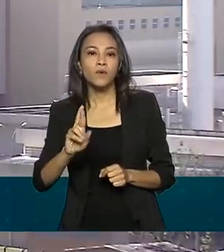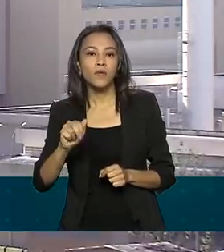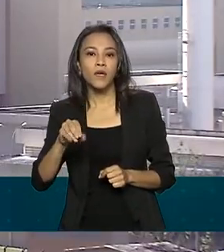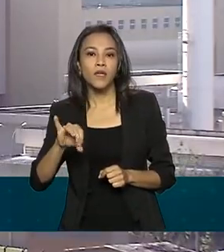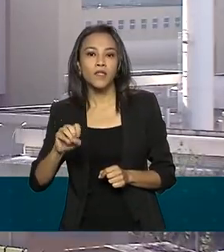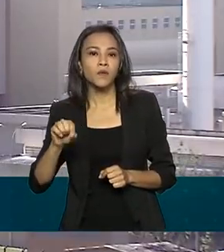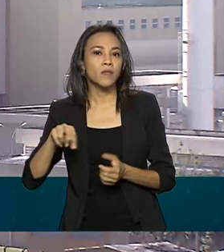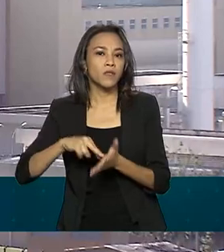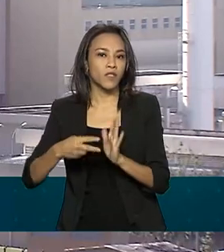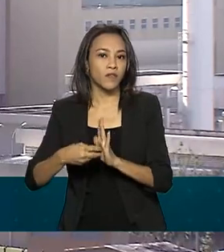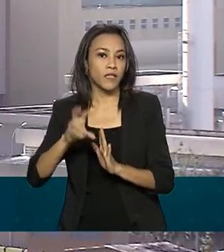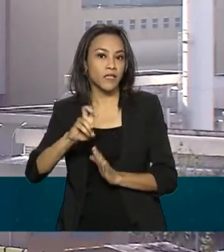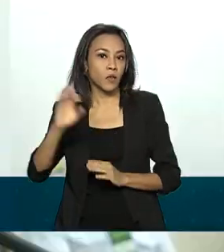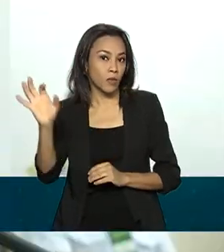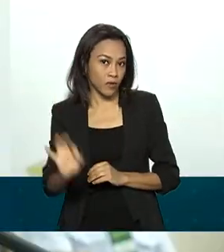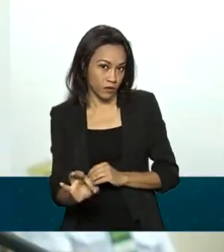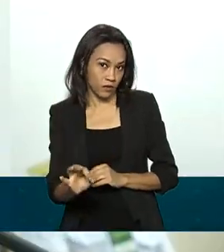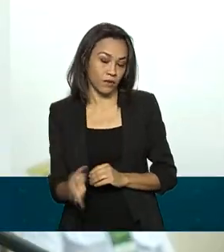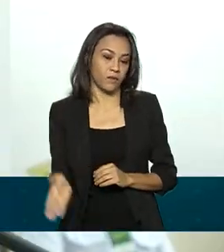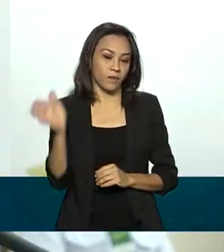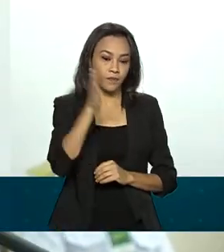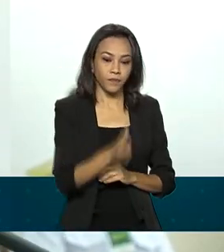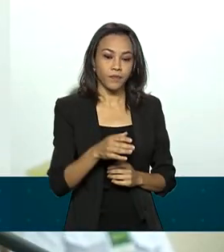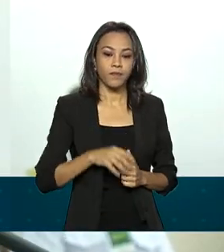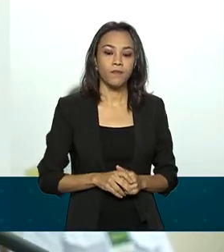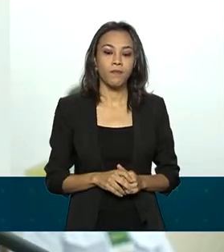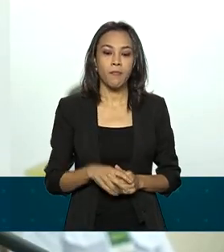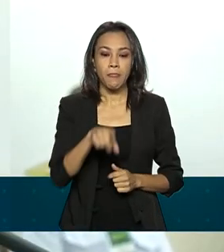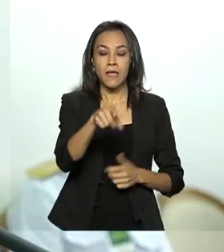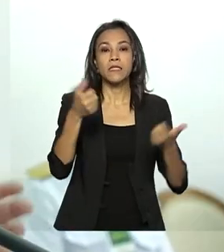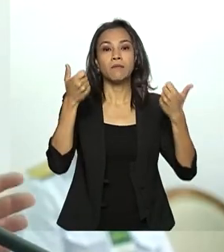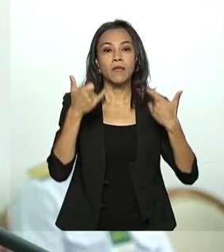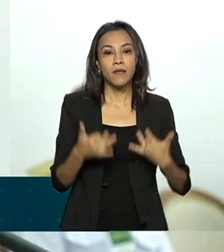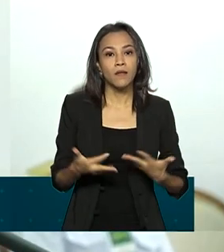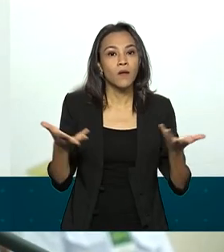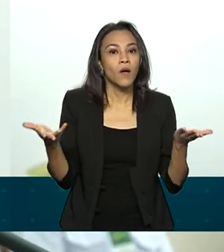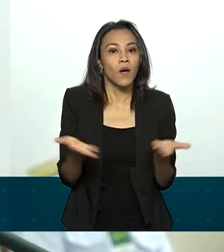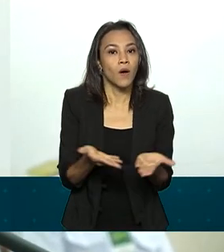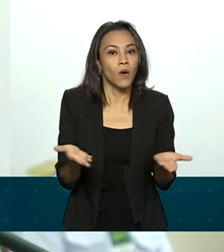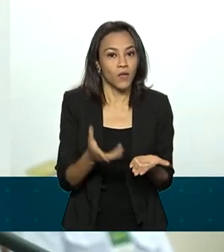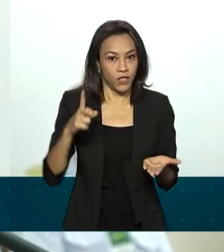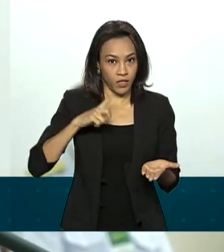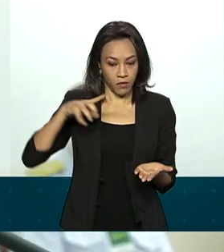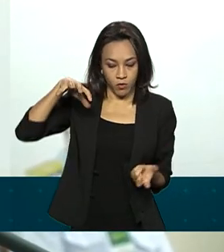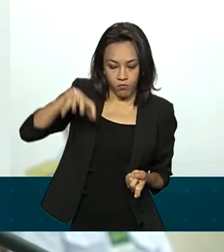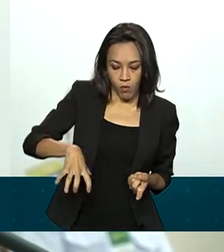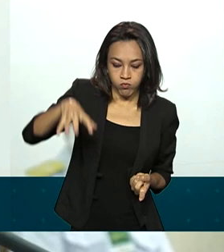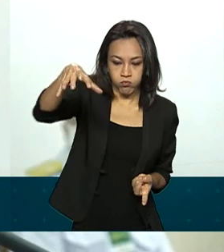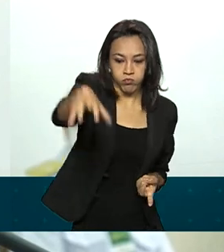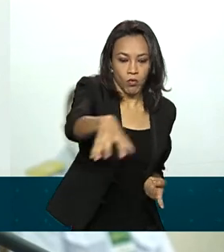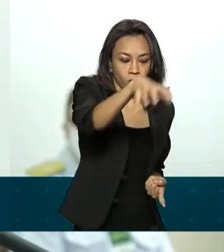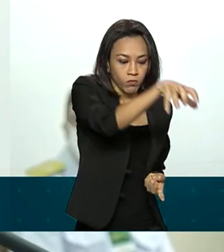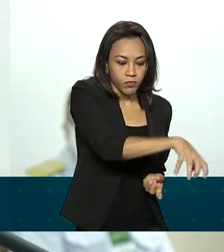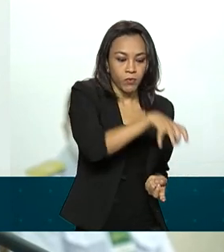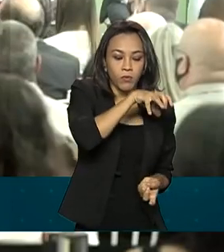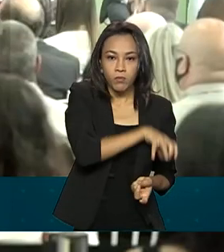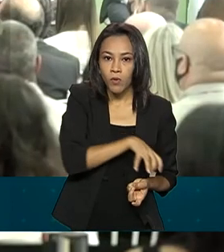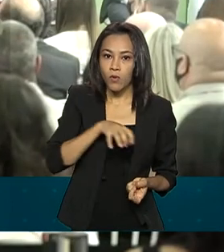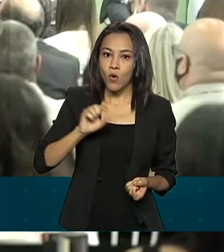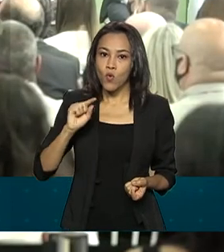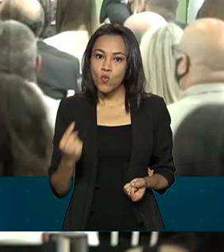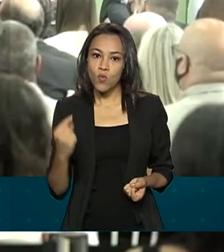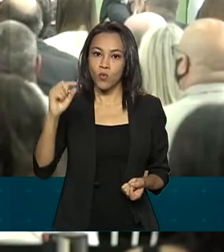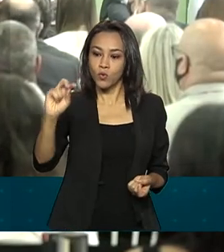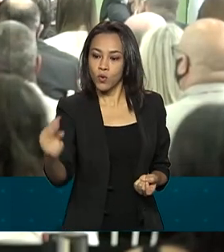cento em relação a capacidade atual nós temos as usinas nucleares de Angra 1 e Angra 2